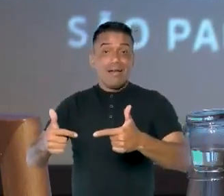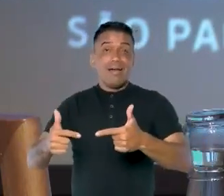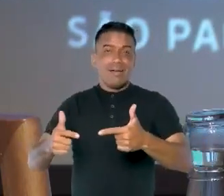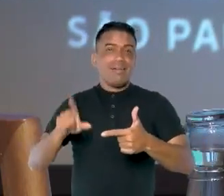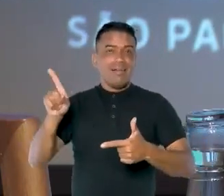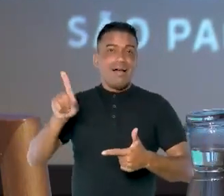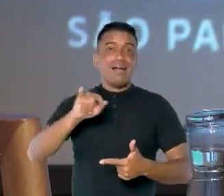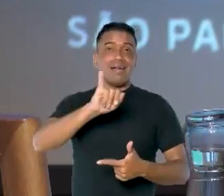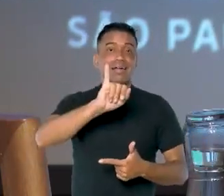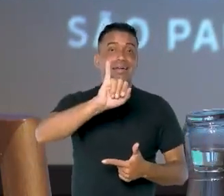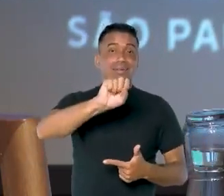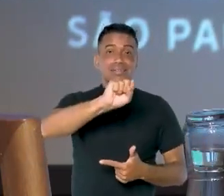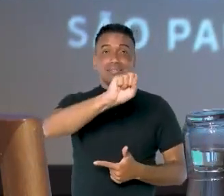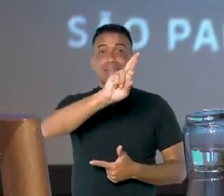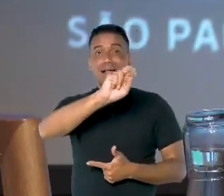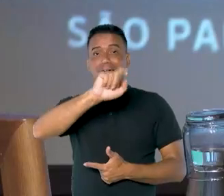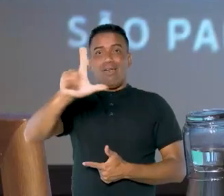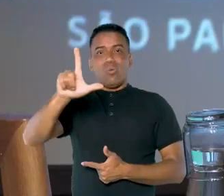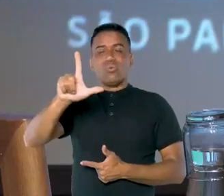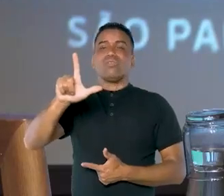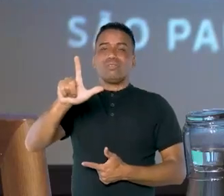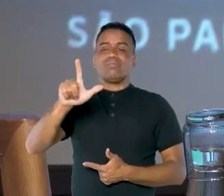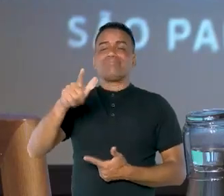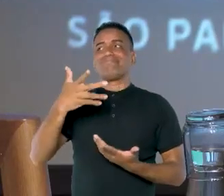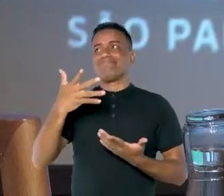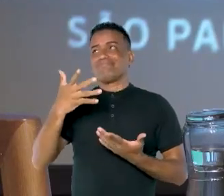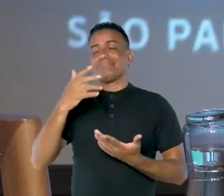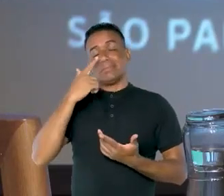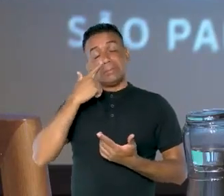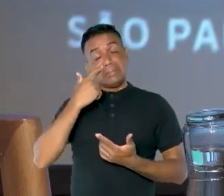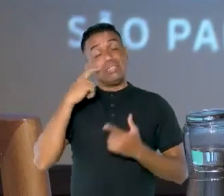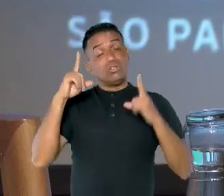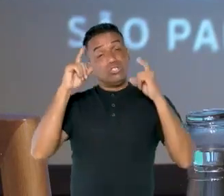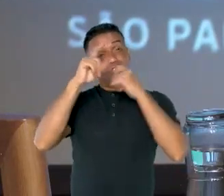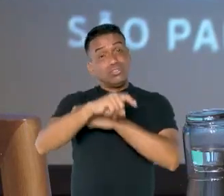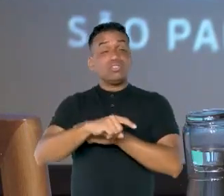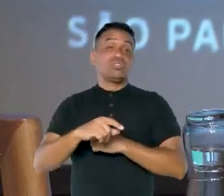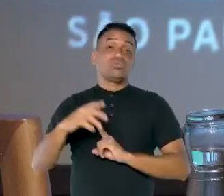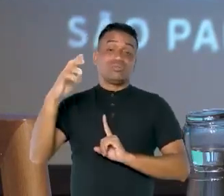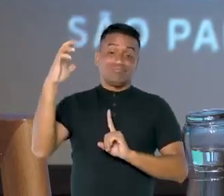situação muito difícil. E, evidentemente, que ela repercute no Brasil.